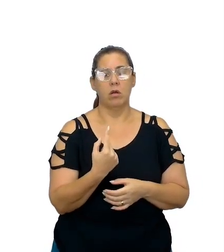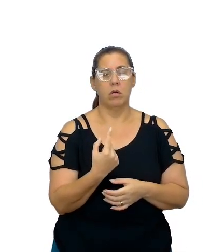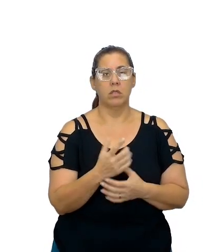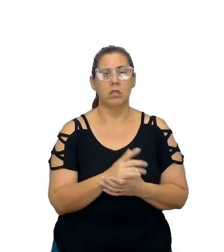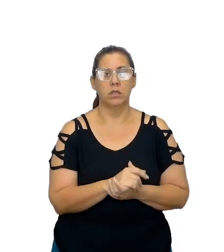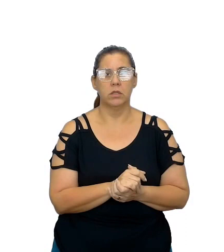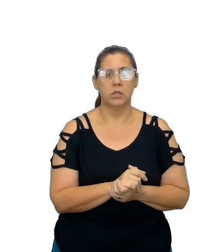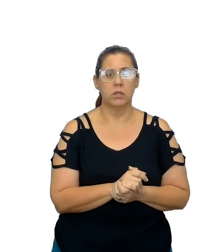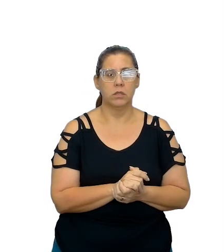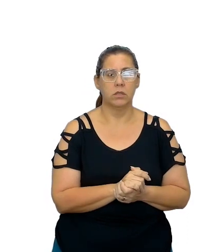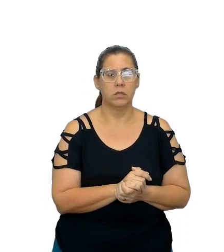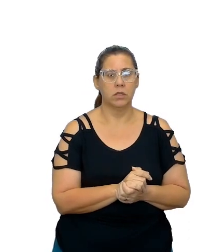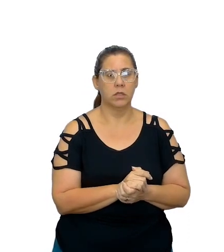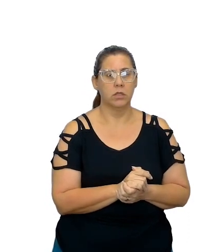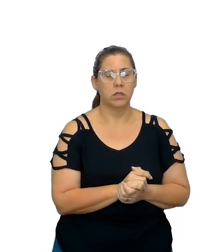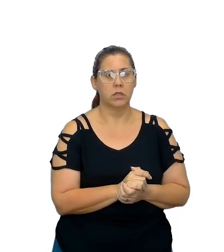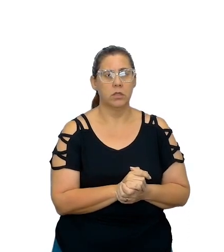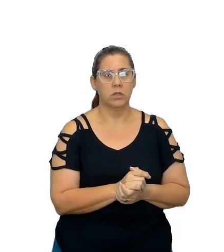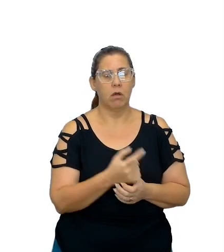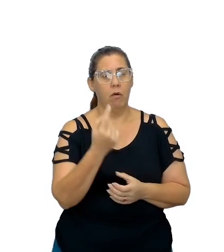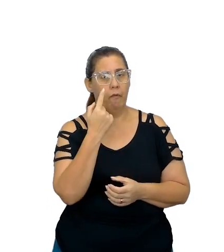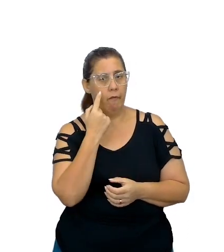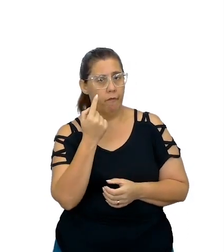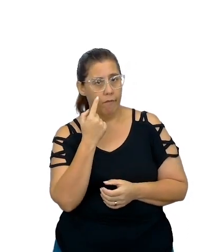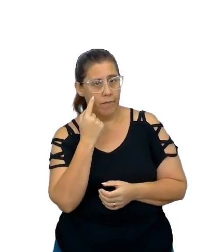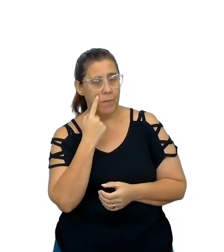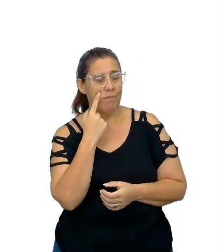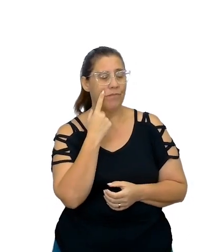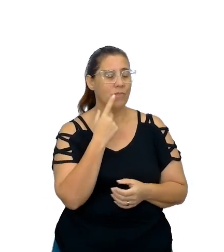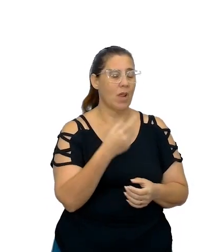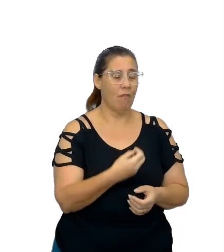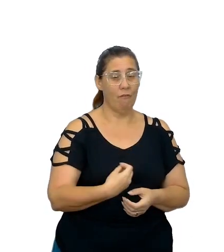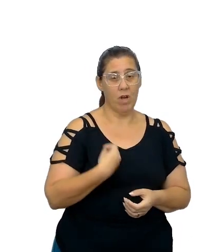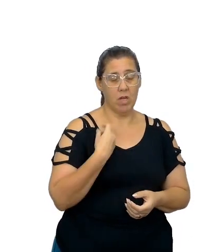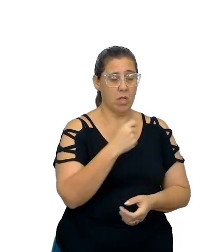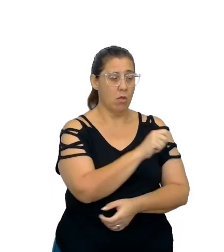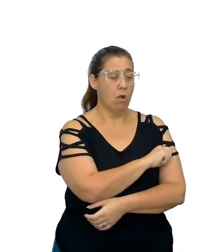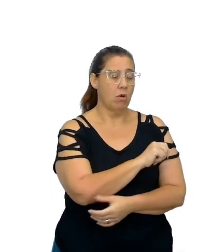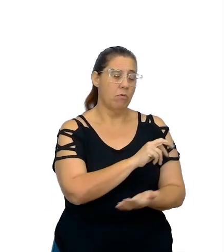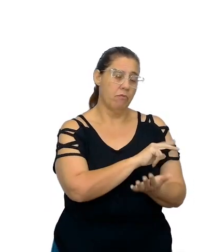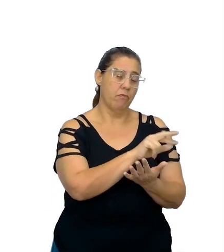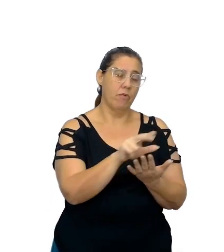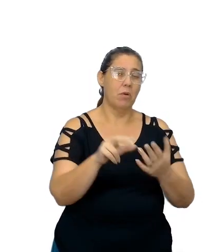embate com os nossos alunos acerca de várias coisas, né? E aqui,